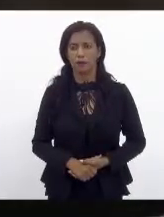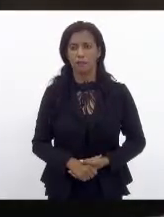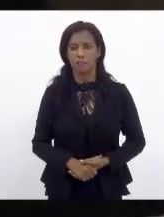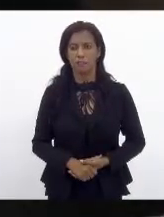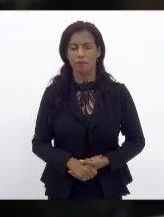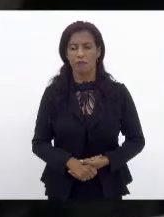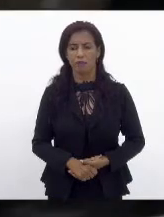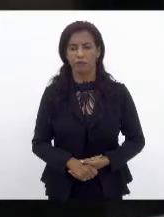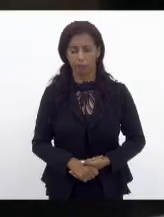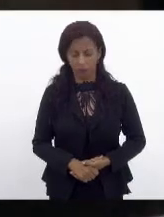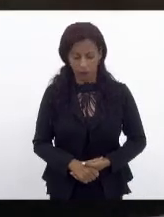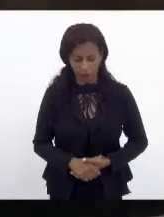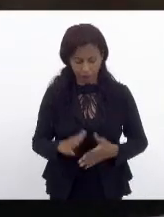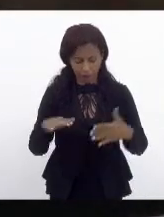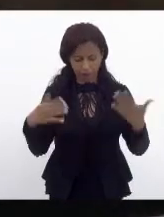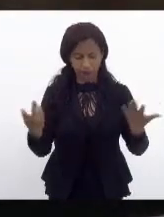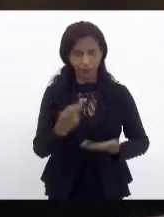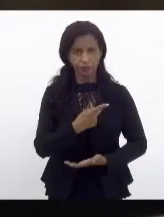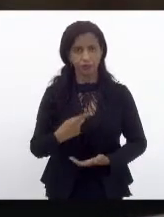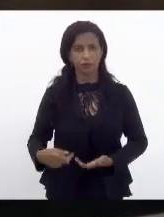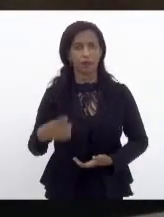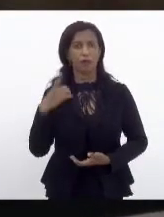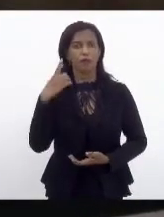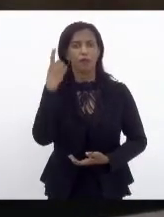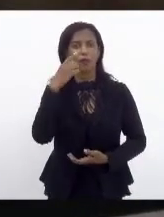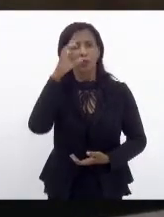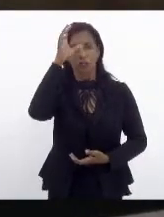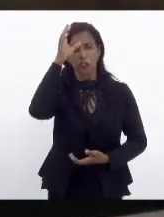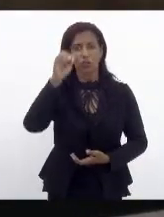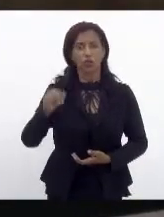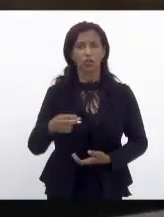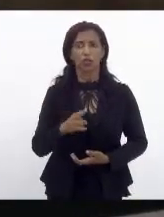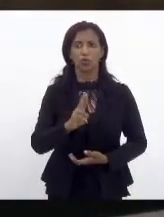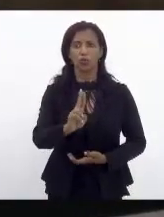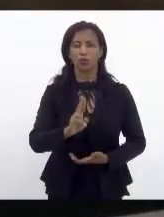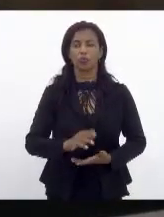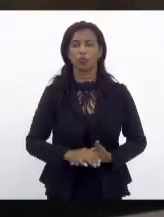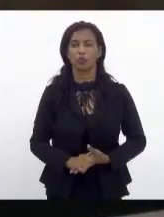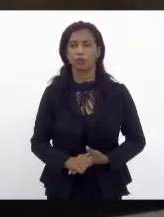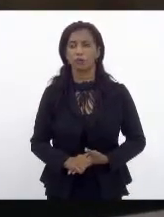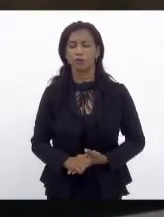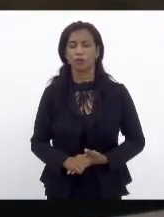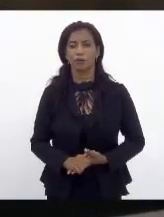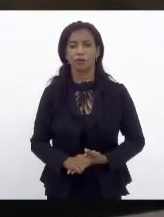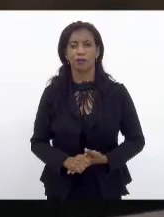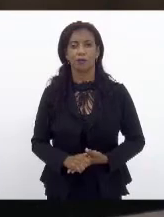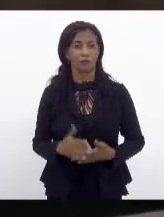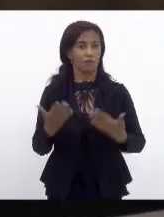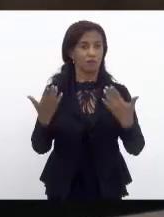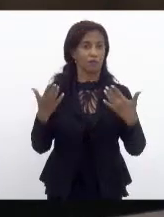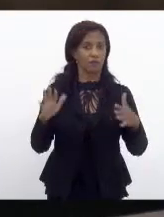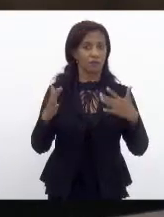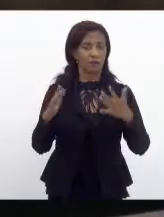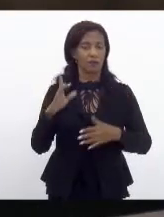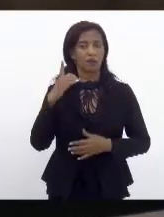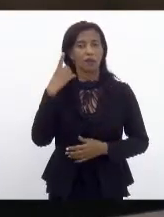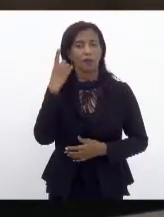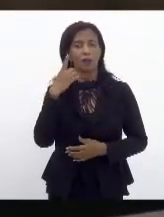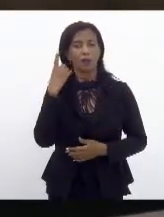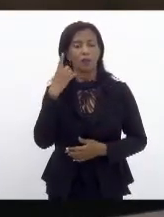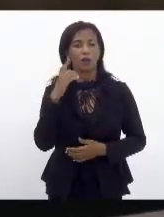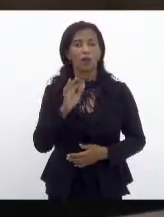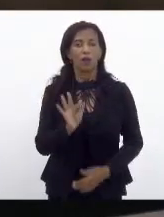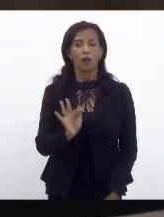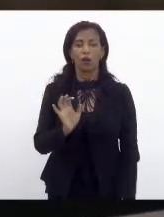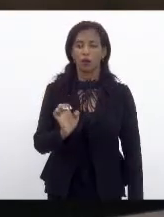Senhora presidenta, deputada Tia Ju, deputados e deputadas, Saúdo aqui o deputado Felipe